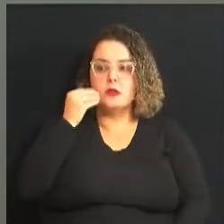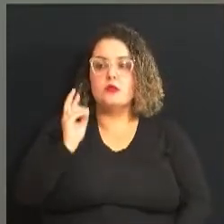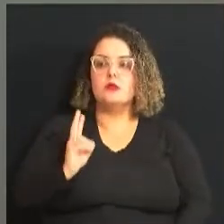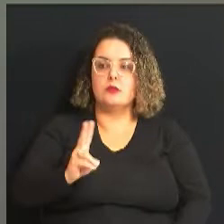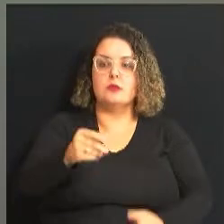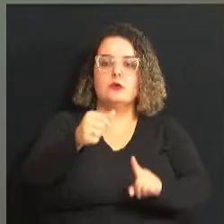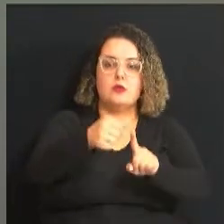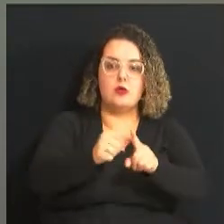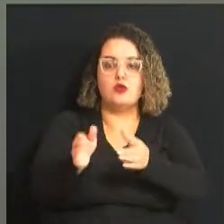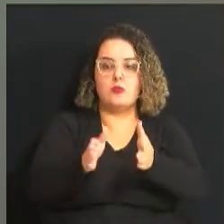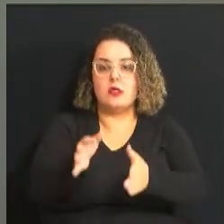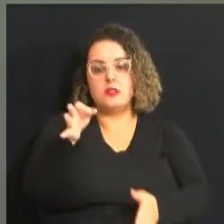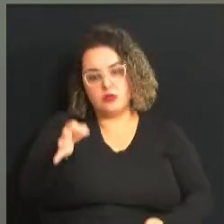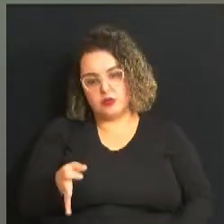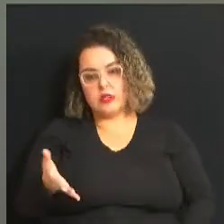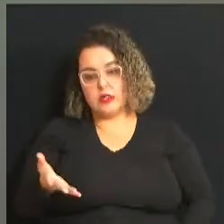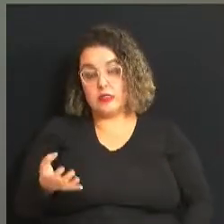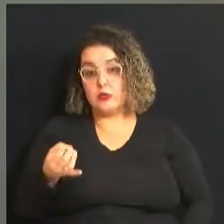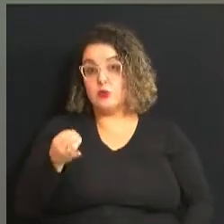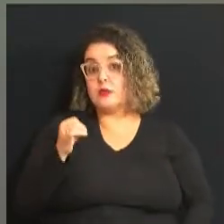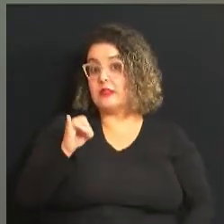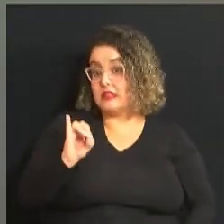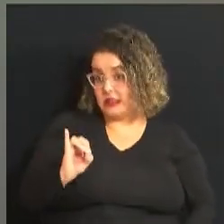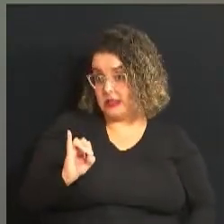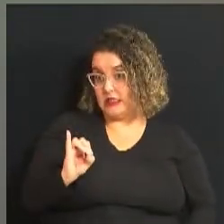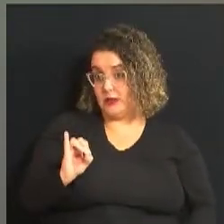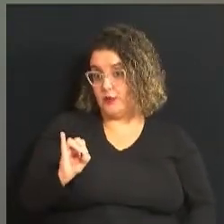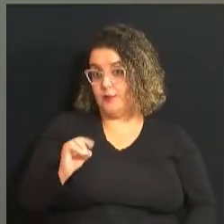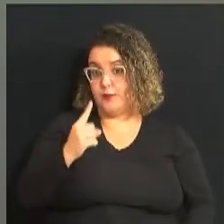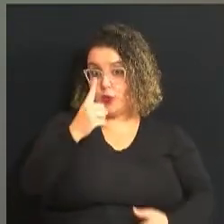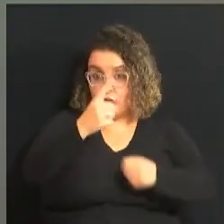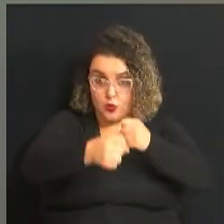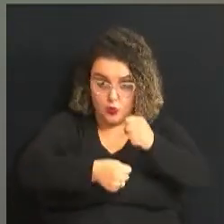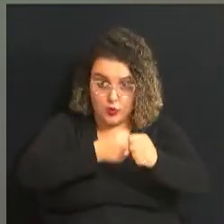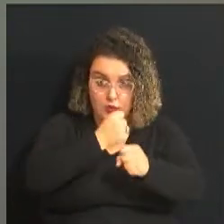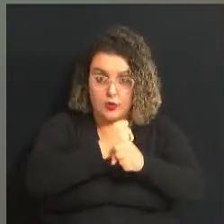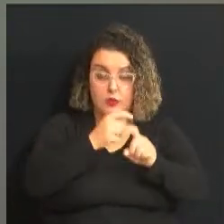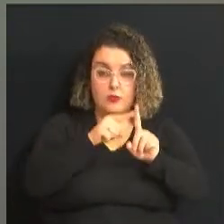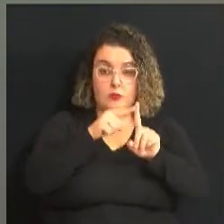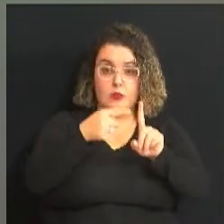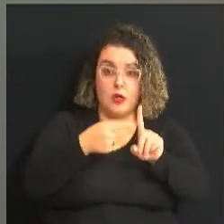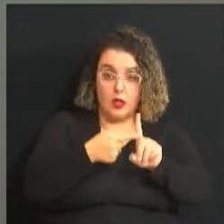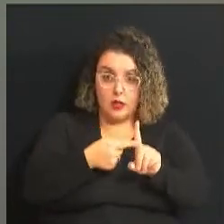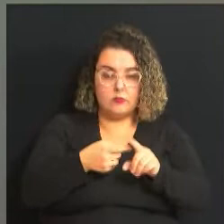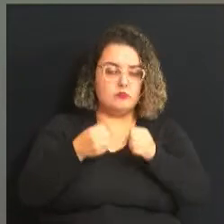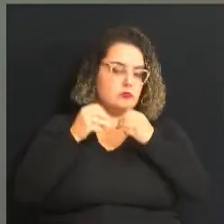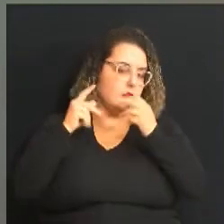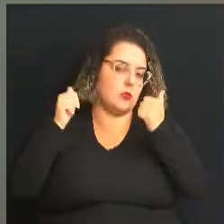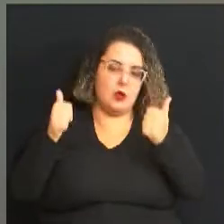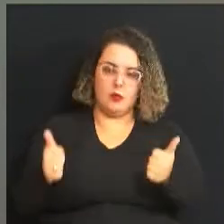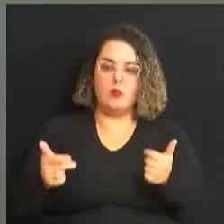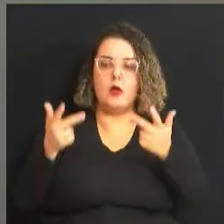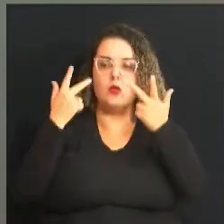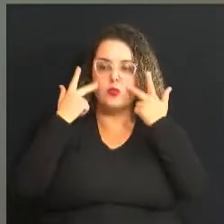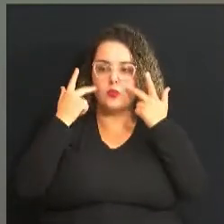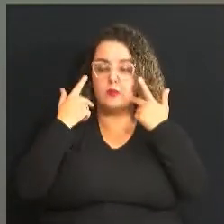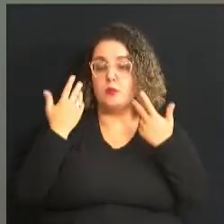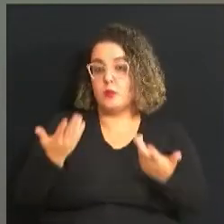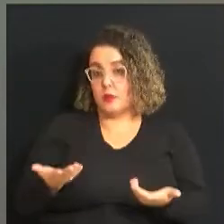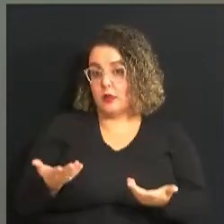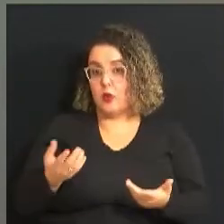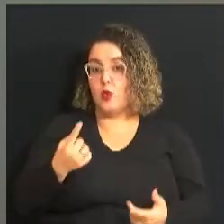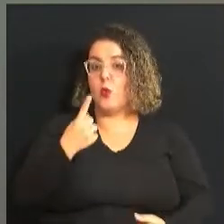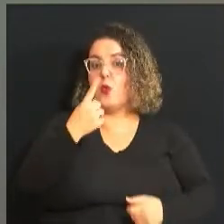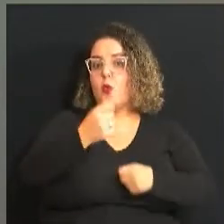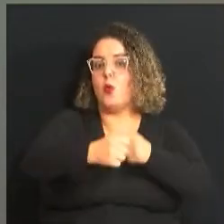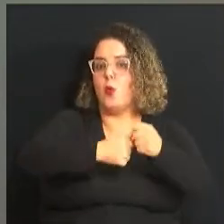período certo. Se levar até um ano para engravidar, tá tudo bem, isso é o normal. Agora, se passou um ano,